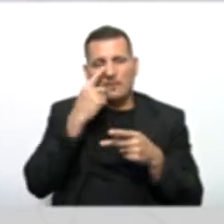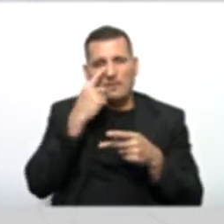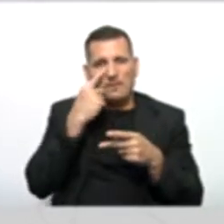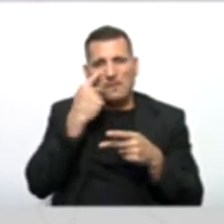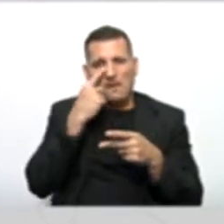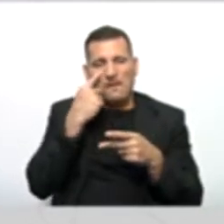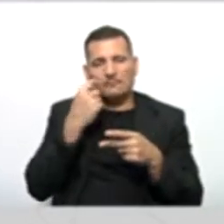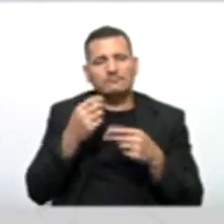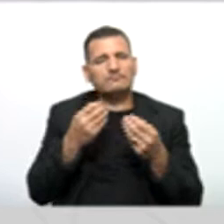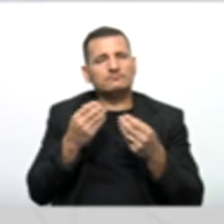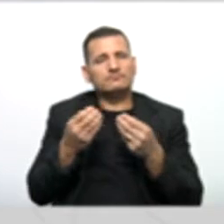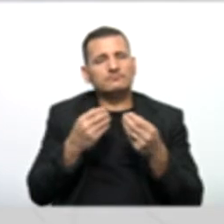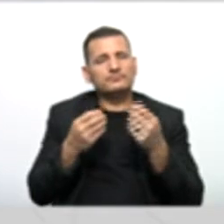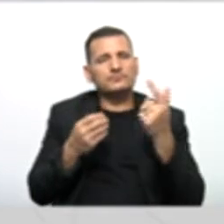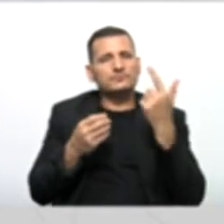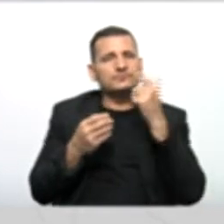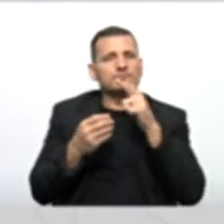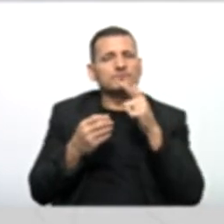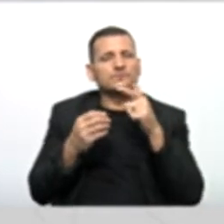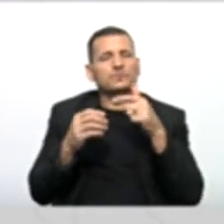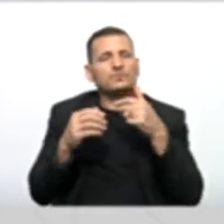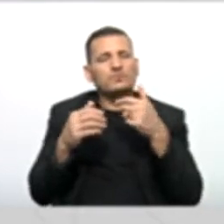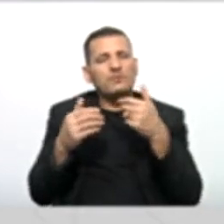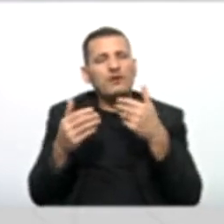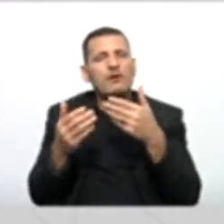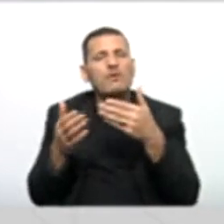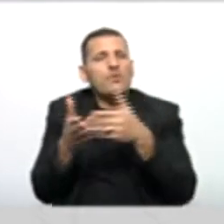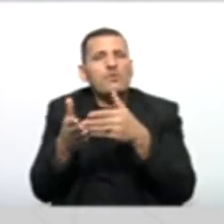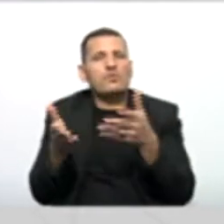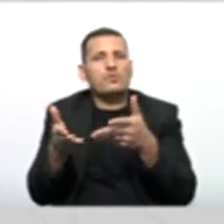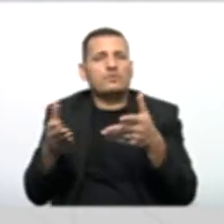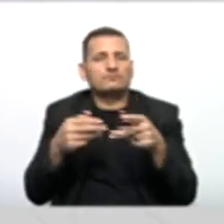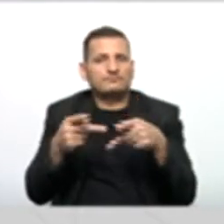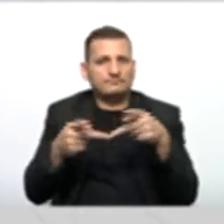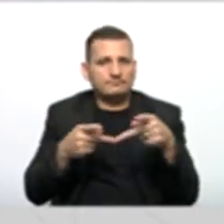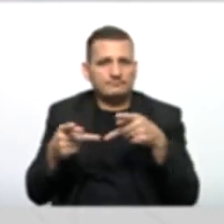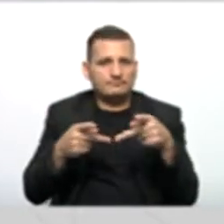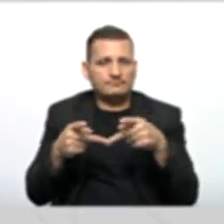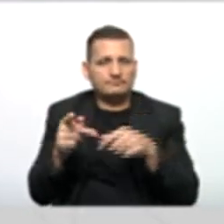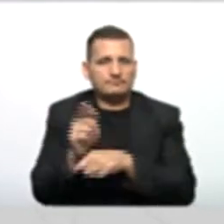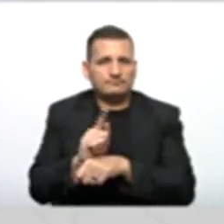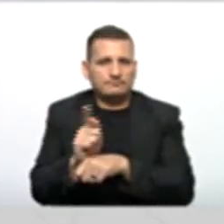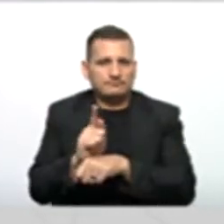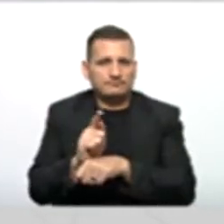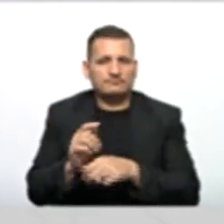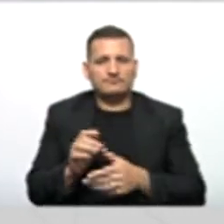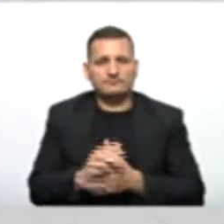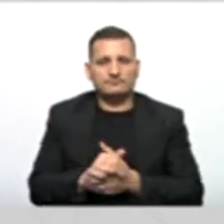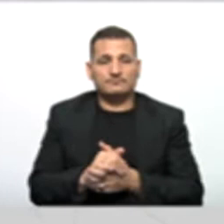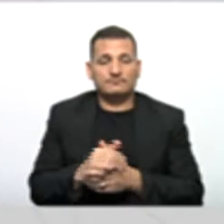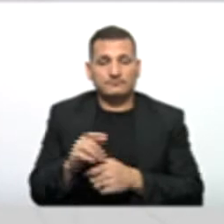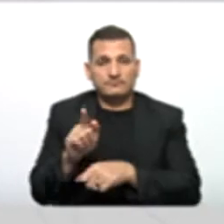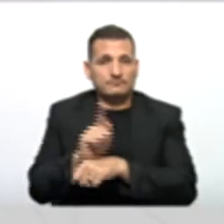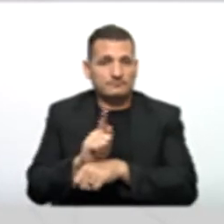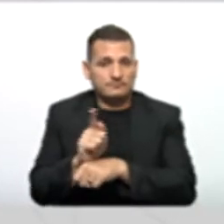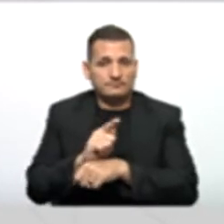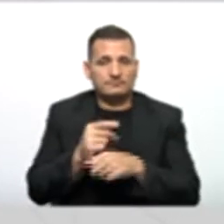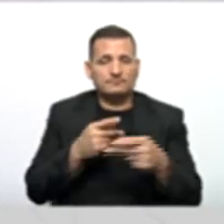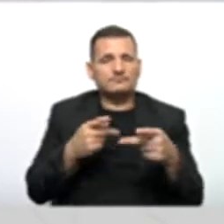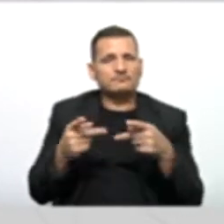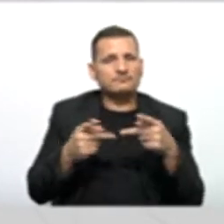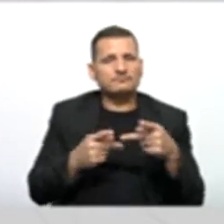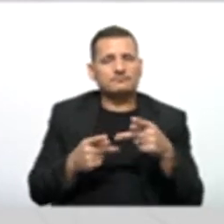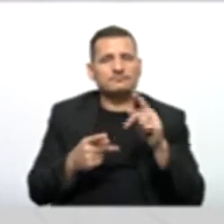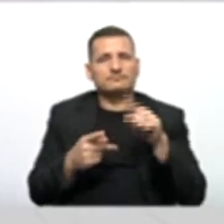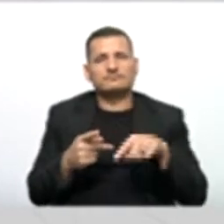a gente conseguiu chegar nessa parte de gerenciamento de projetos mesmo. Tá? A gerência de projetos surgiu como uma